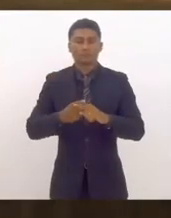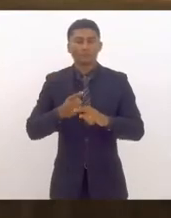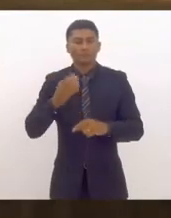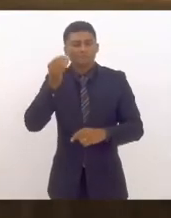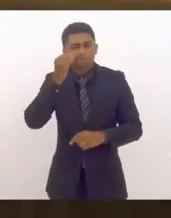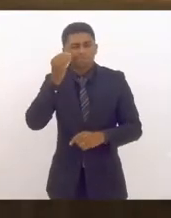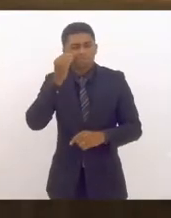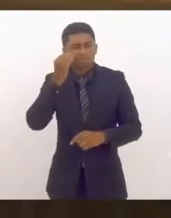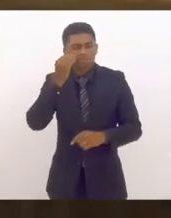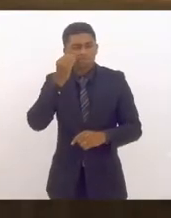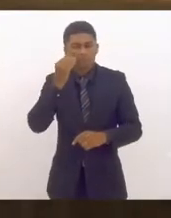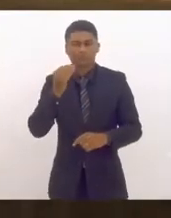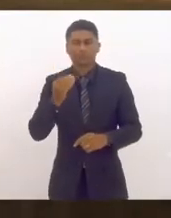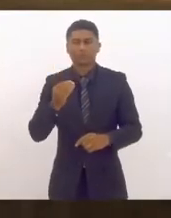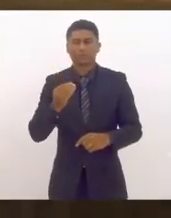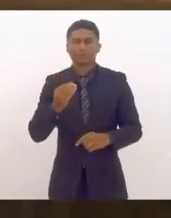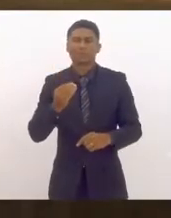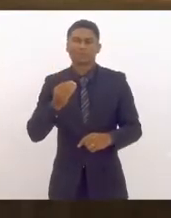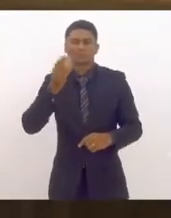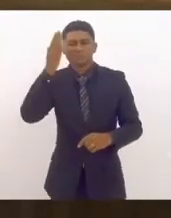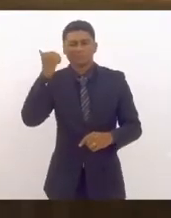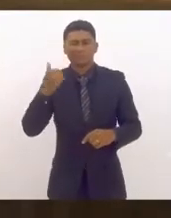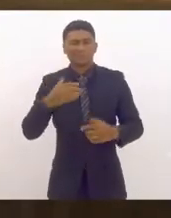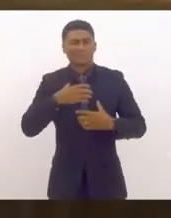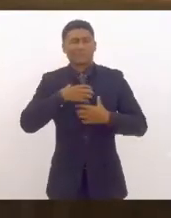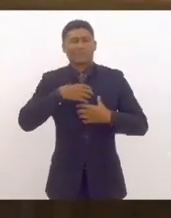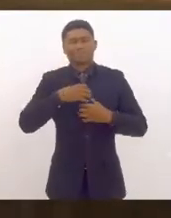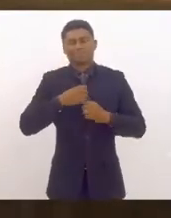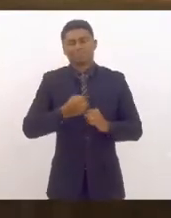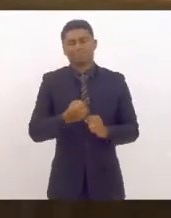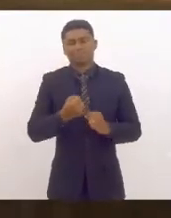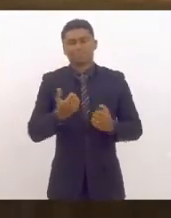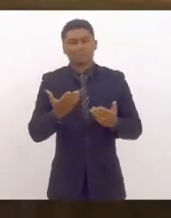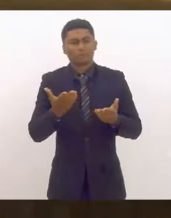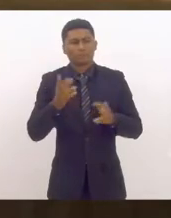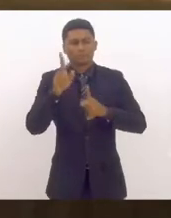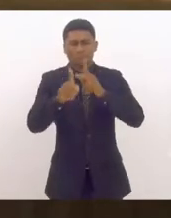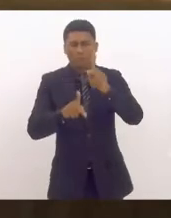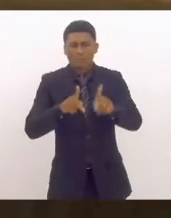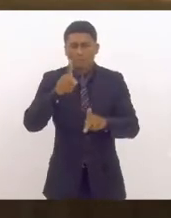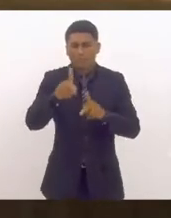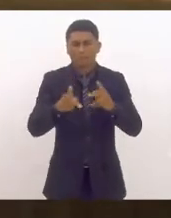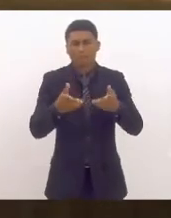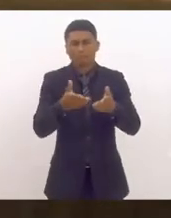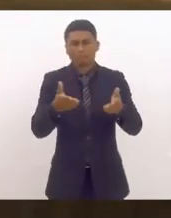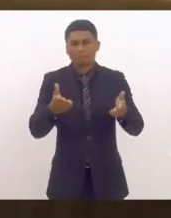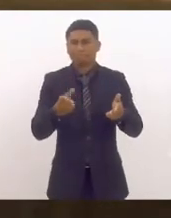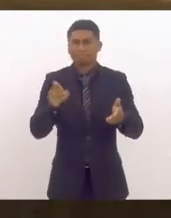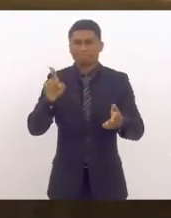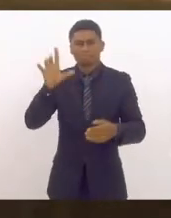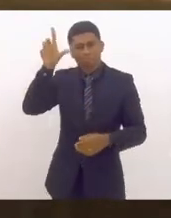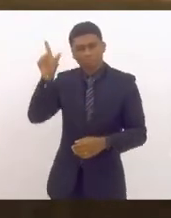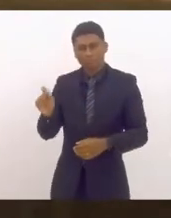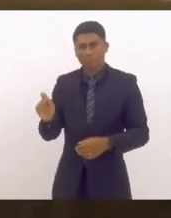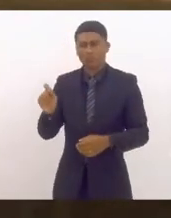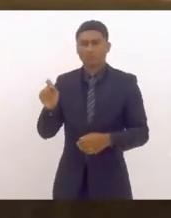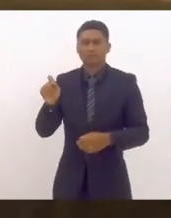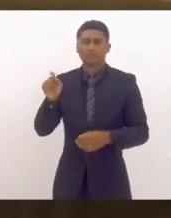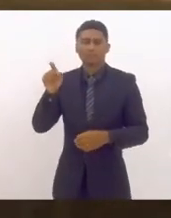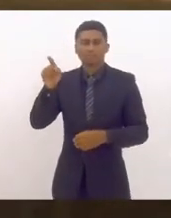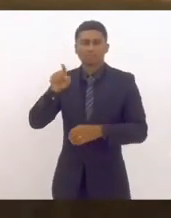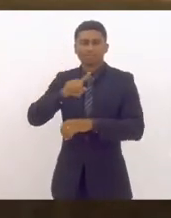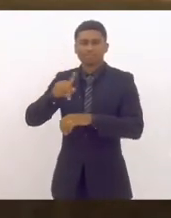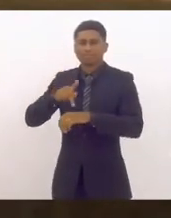reparação a tanta dor que o nosso povo que veio de África,